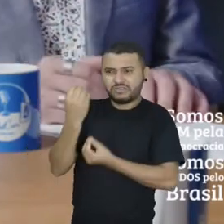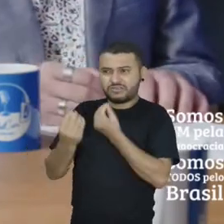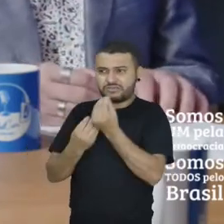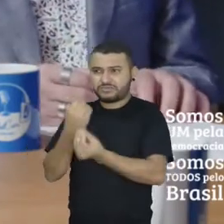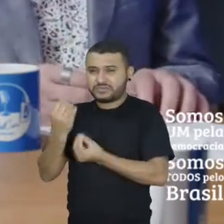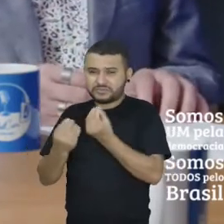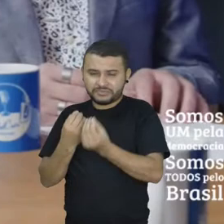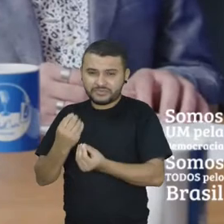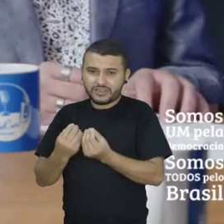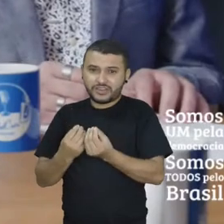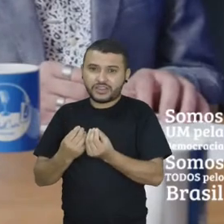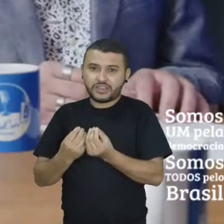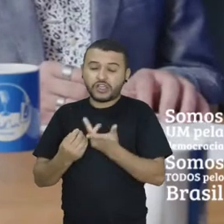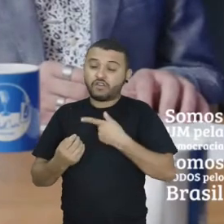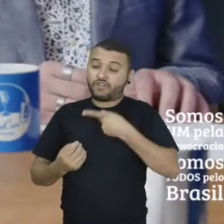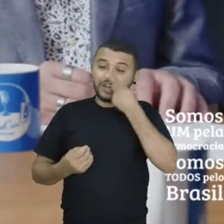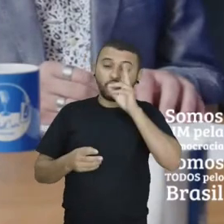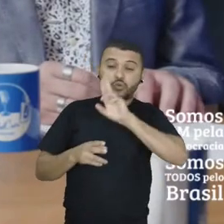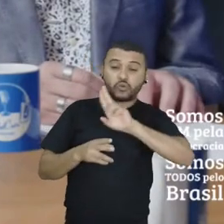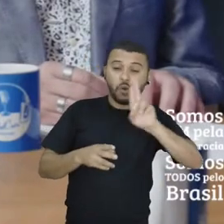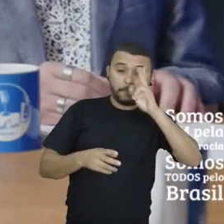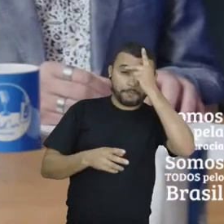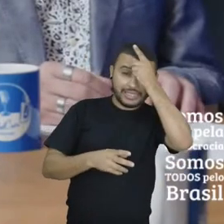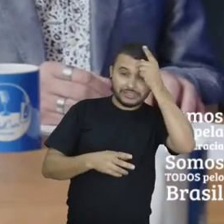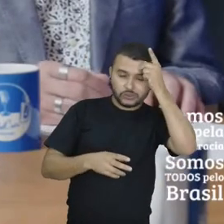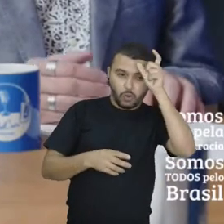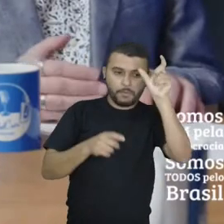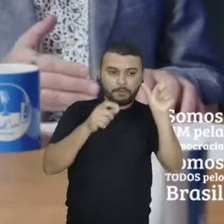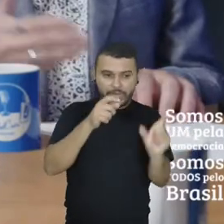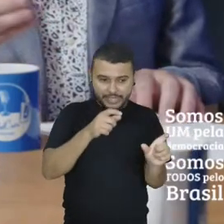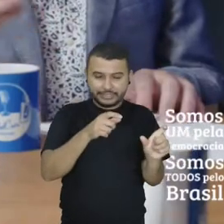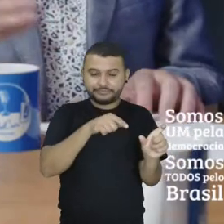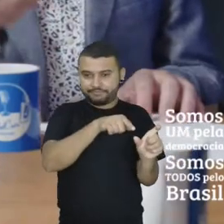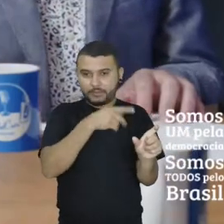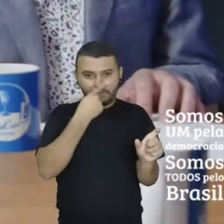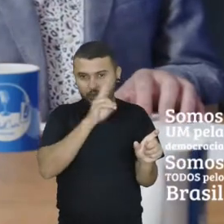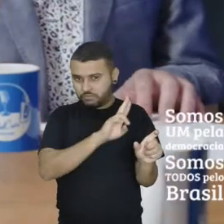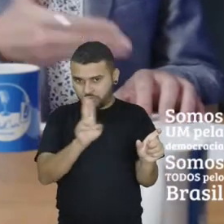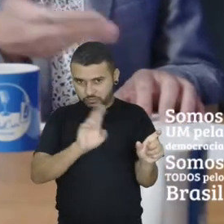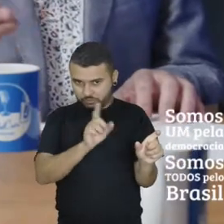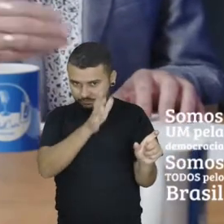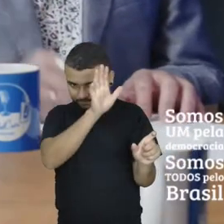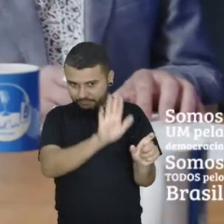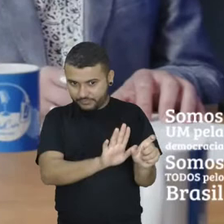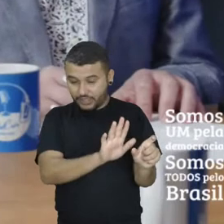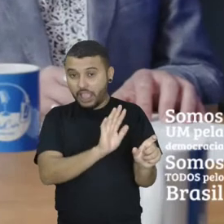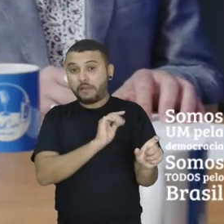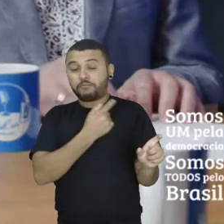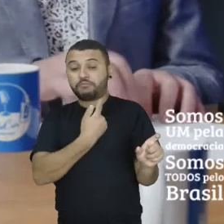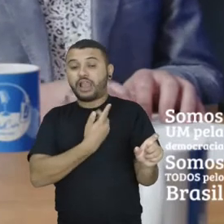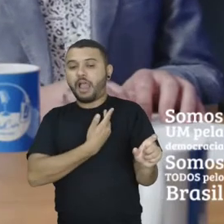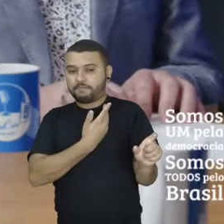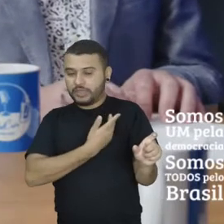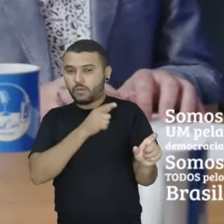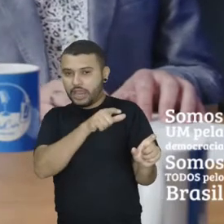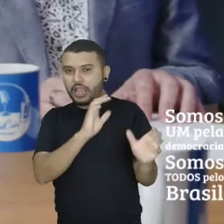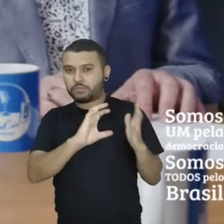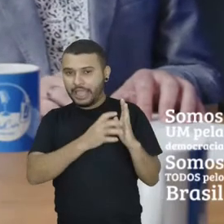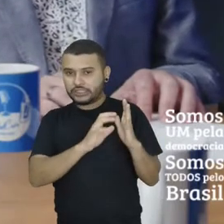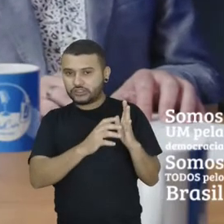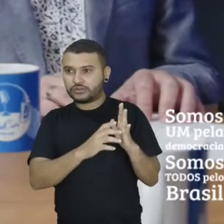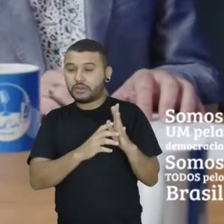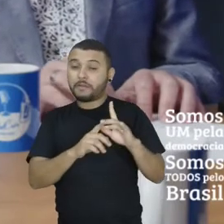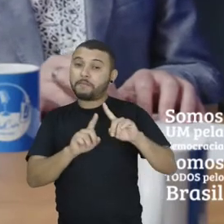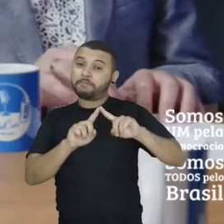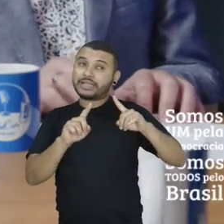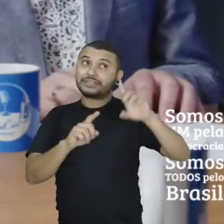vou citar o nome do oponente, ou melhor, do fogo amigo, né, que era dentro do próprio partido, mas Deus o